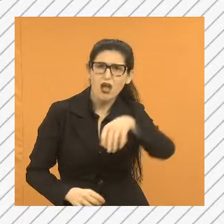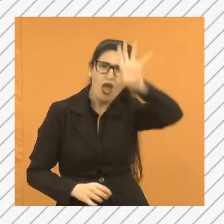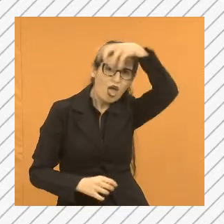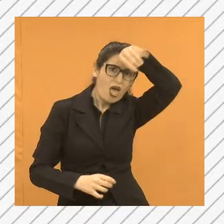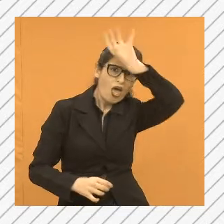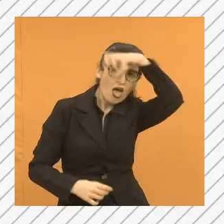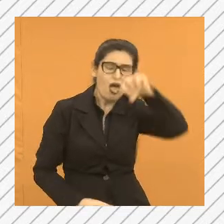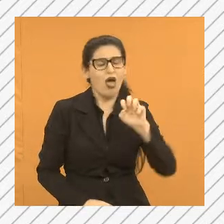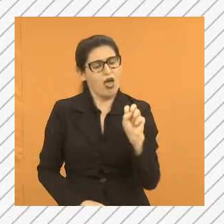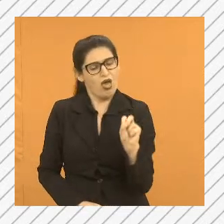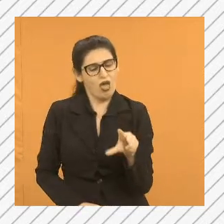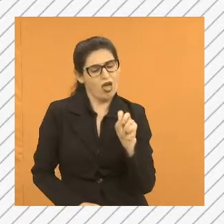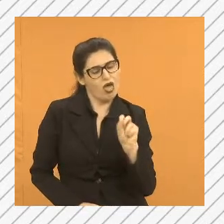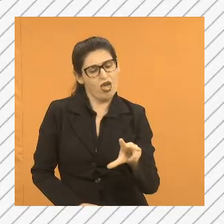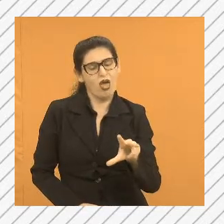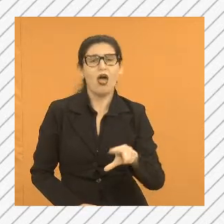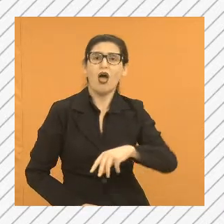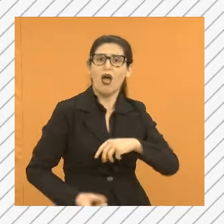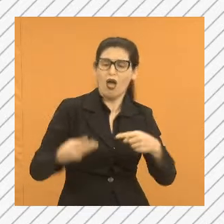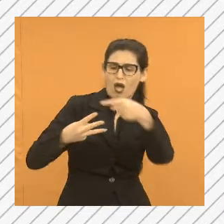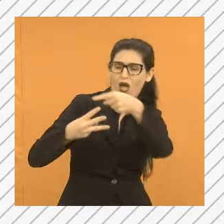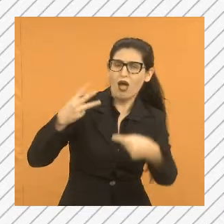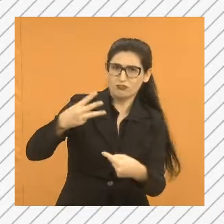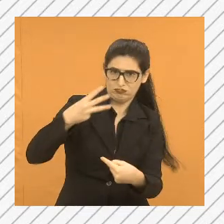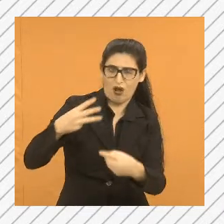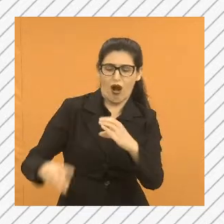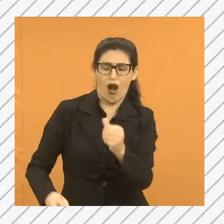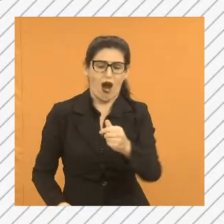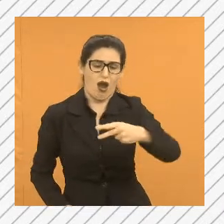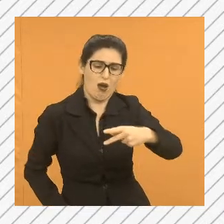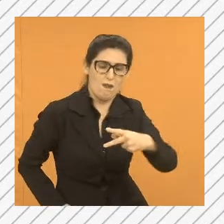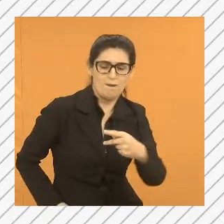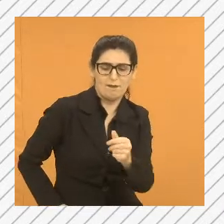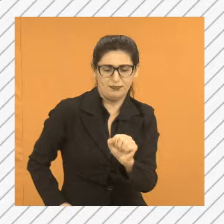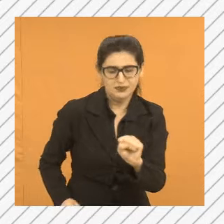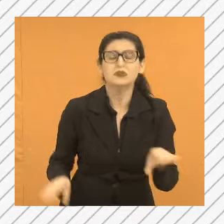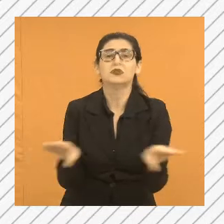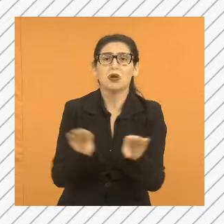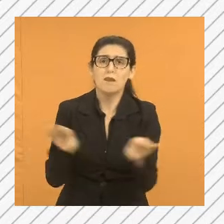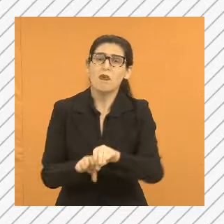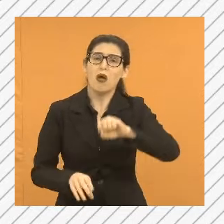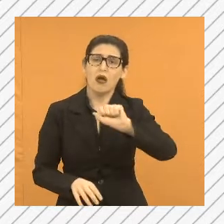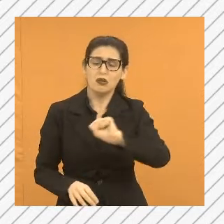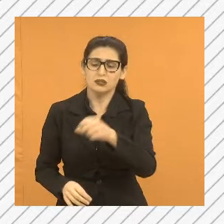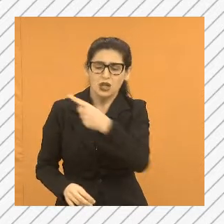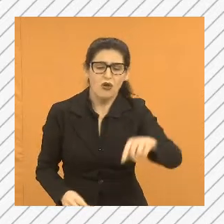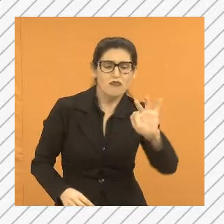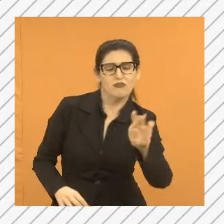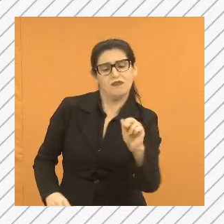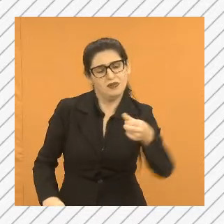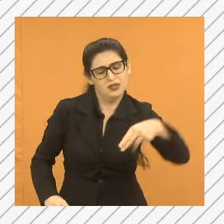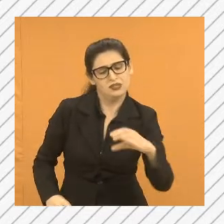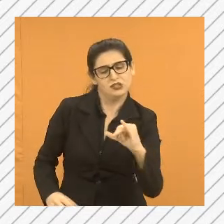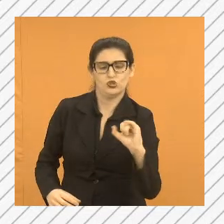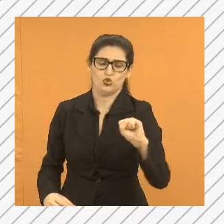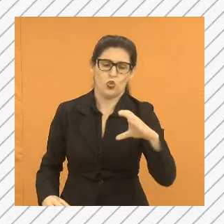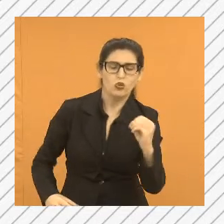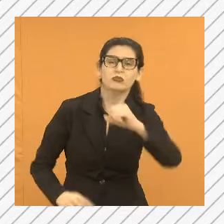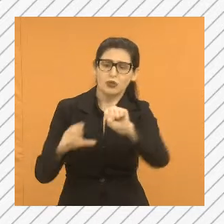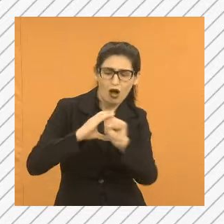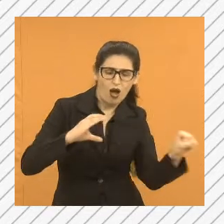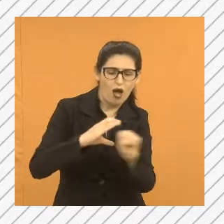de Infectologia, os 3 CAPs e o São Francisco e Santa Casa, nós saltamos também